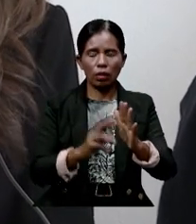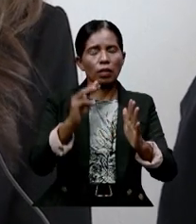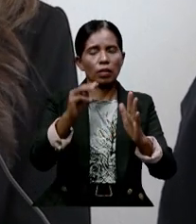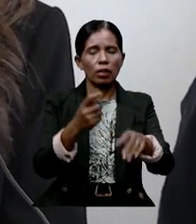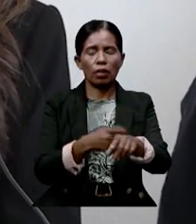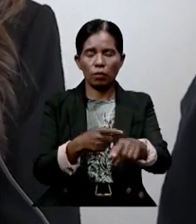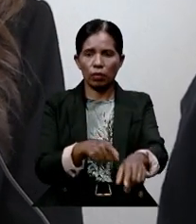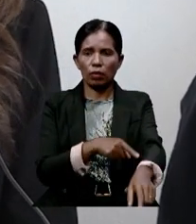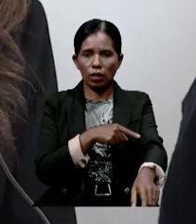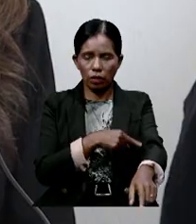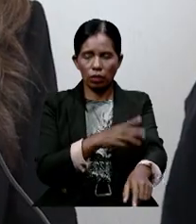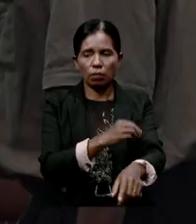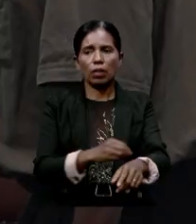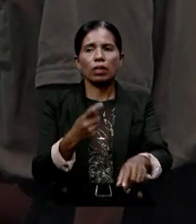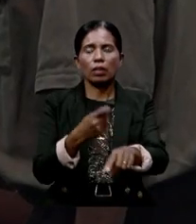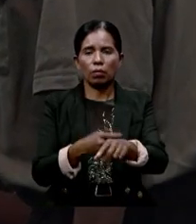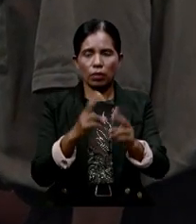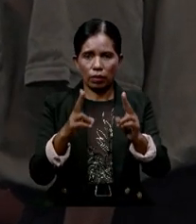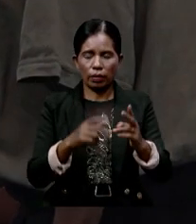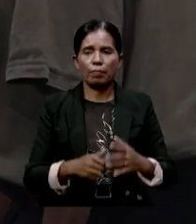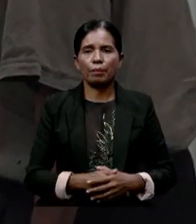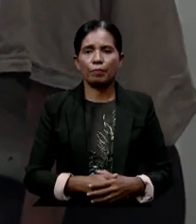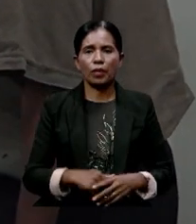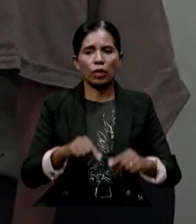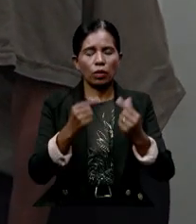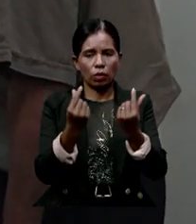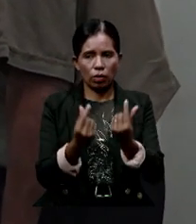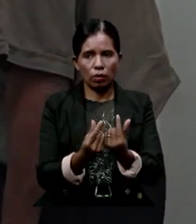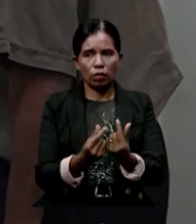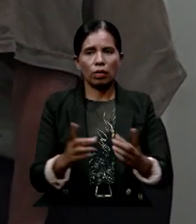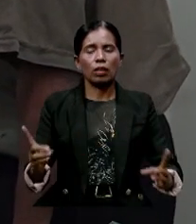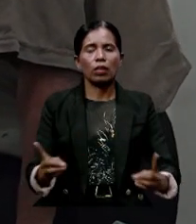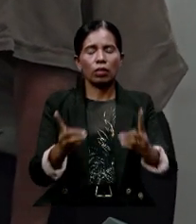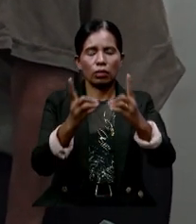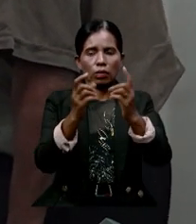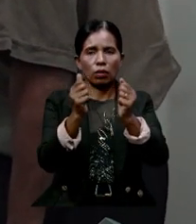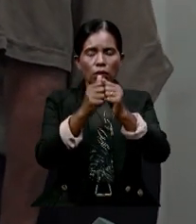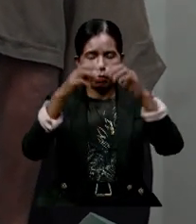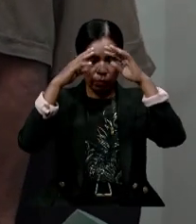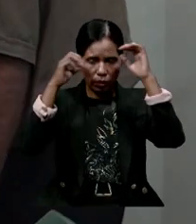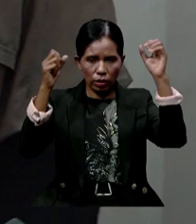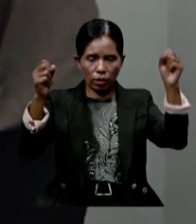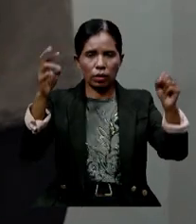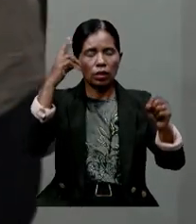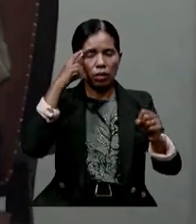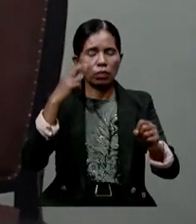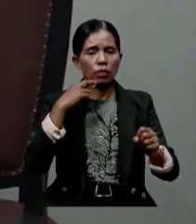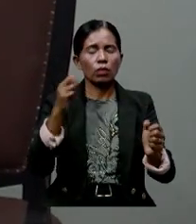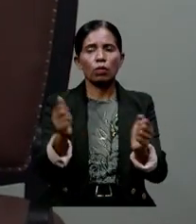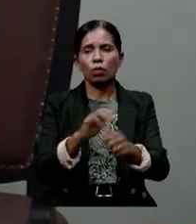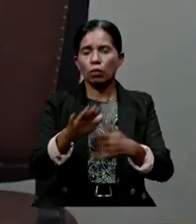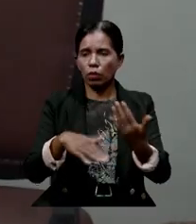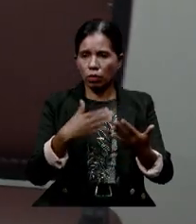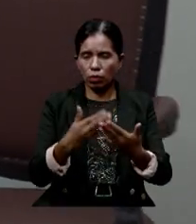prazo e mos ba longo prazo. Portanto, além de ne grupo nemos se assoro malo presidente república no parte relevante sira roto